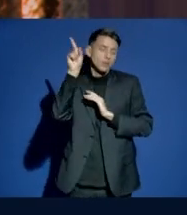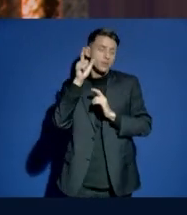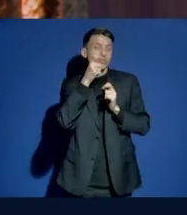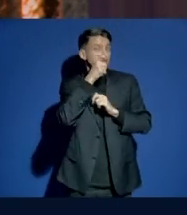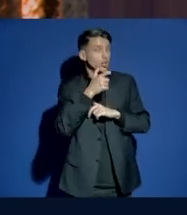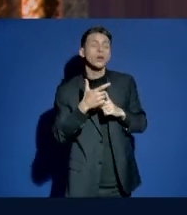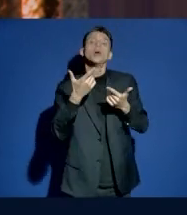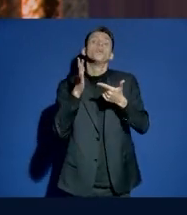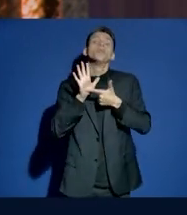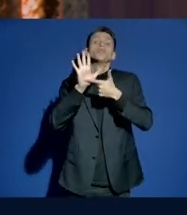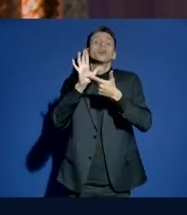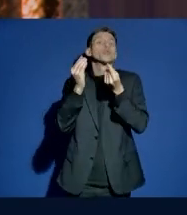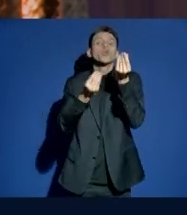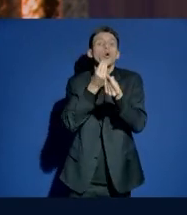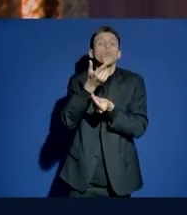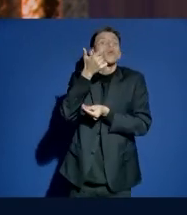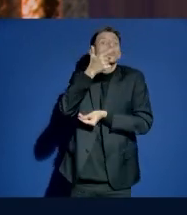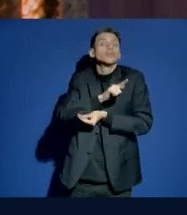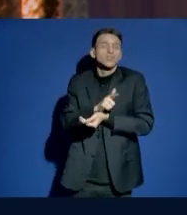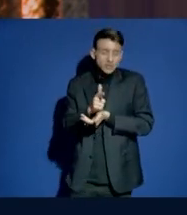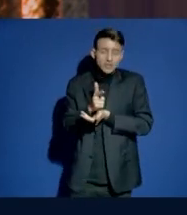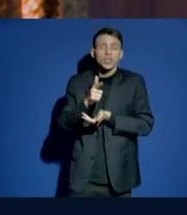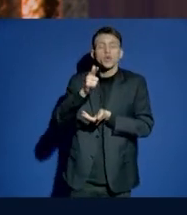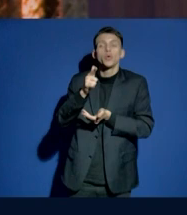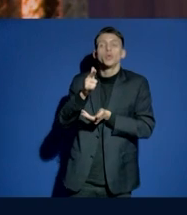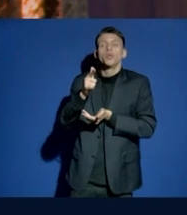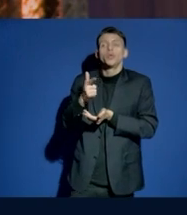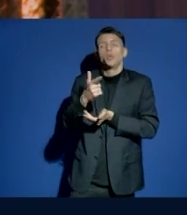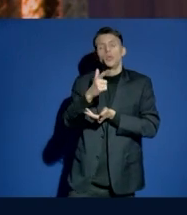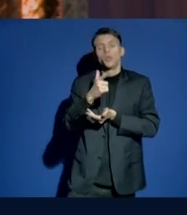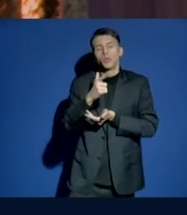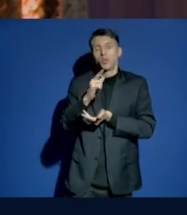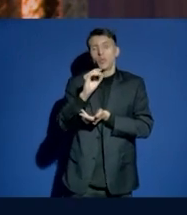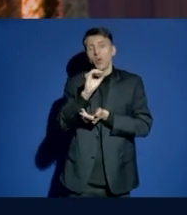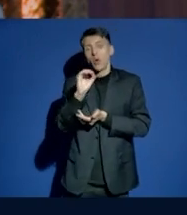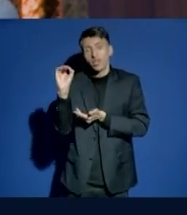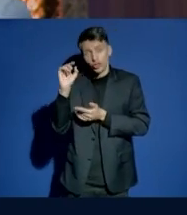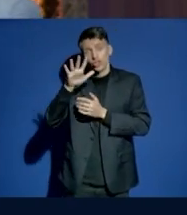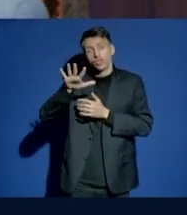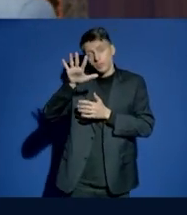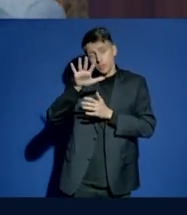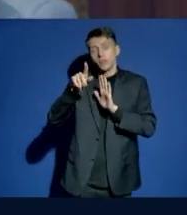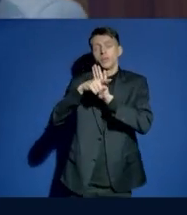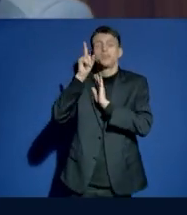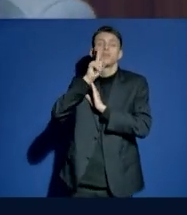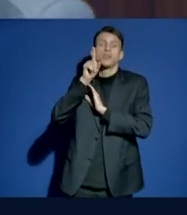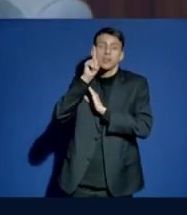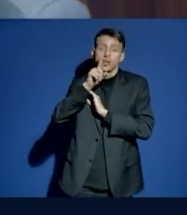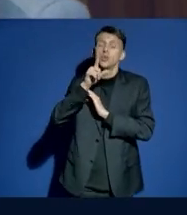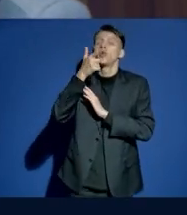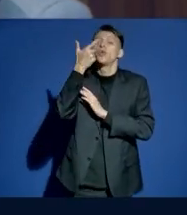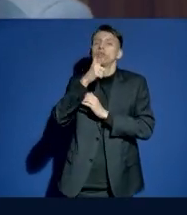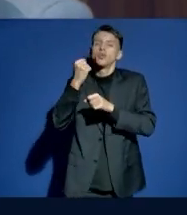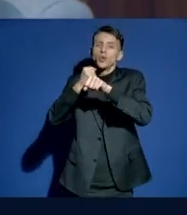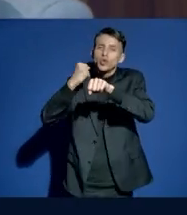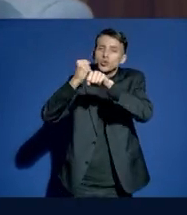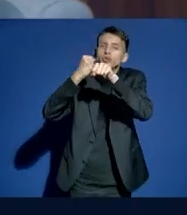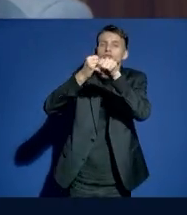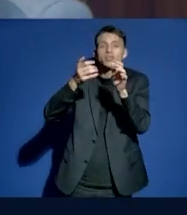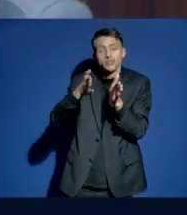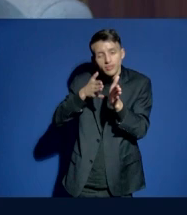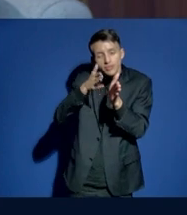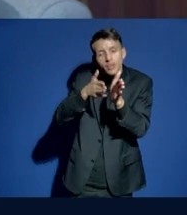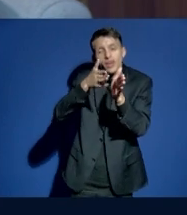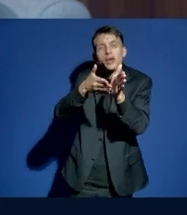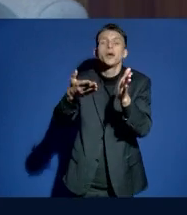a conquista do oeste americano que foi feita mais de 200 anos atrás o estado americano construindo a ferrovia para chegar